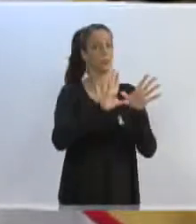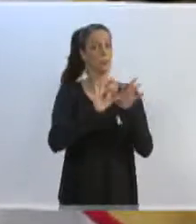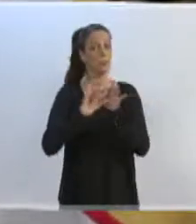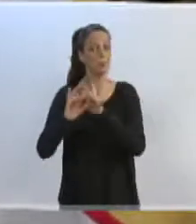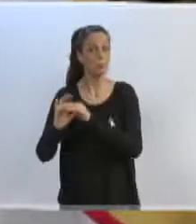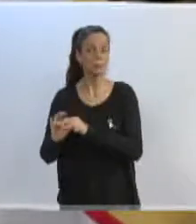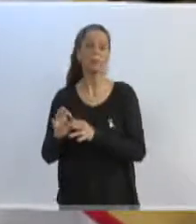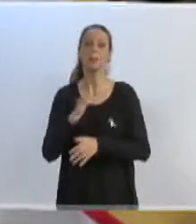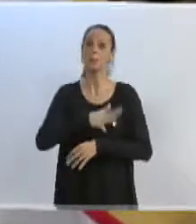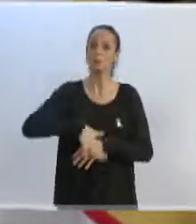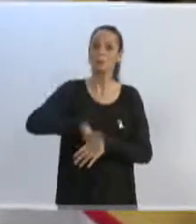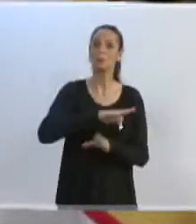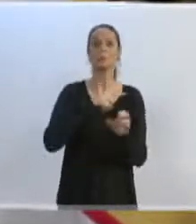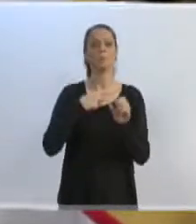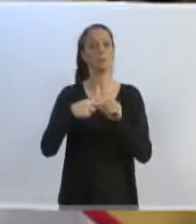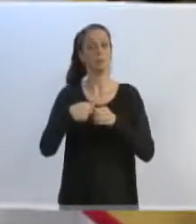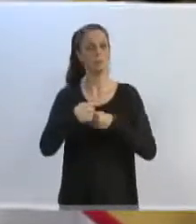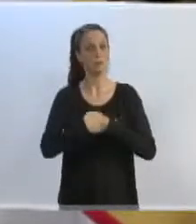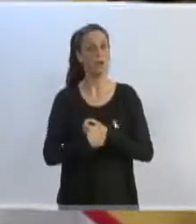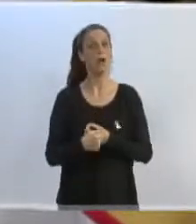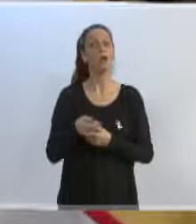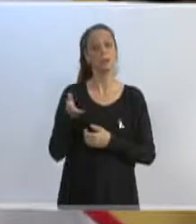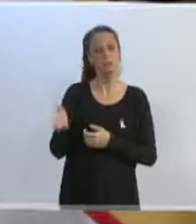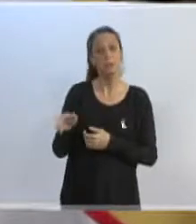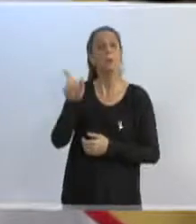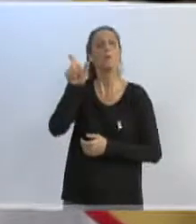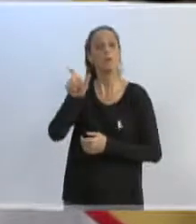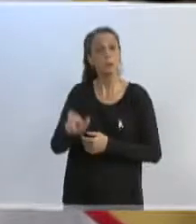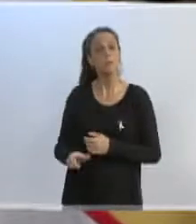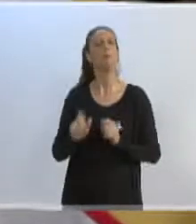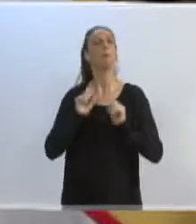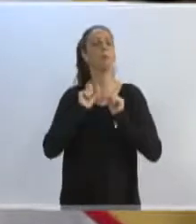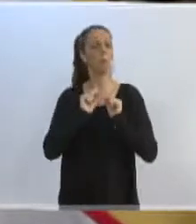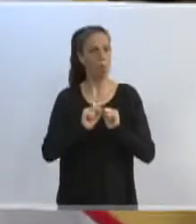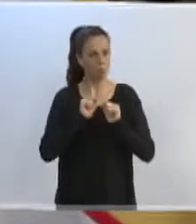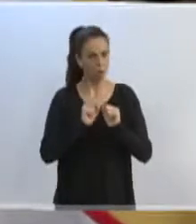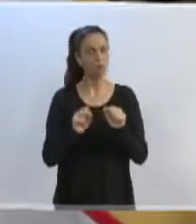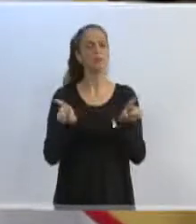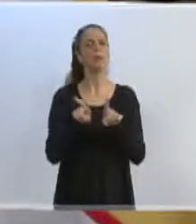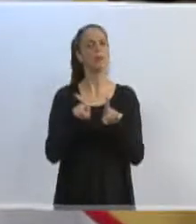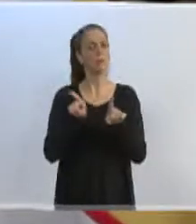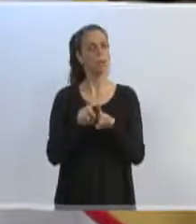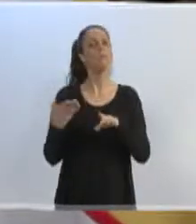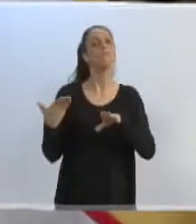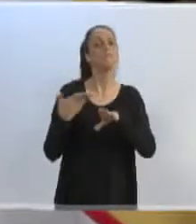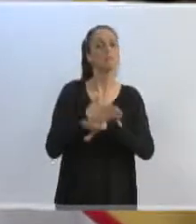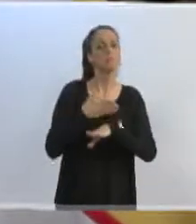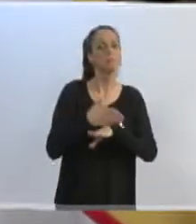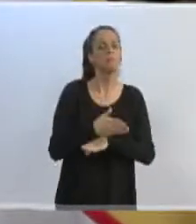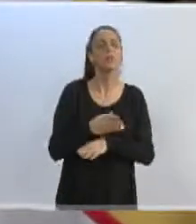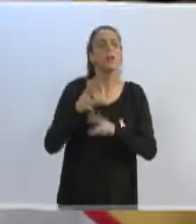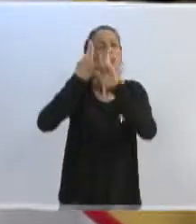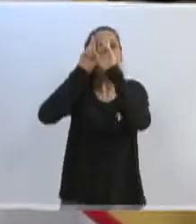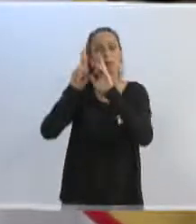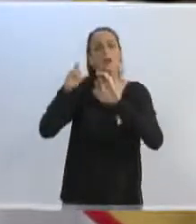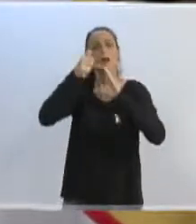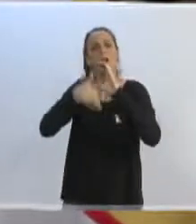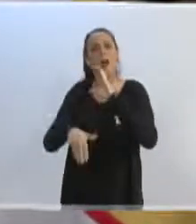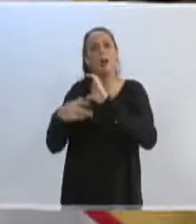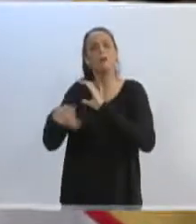da cidade como uma pessoa que vem a dar as suas contribuições dentro das suas características, respeitando